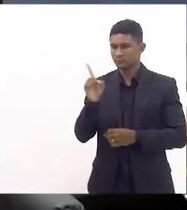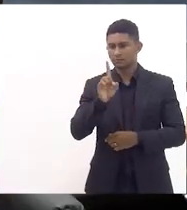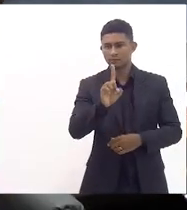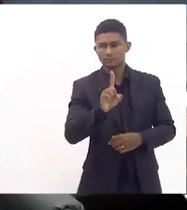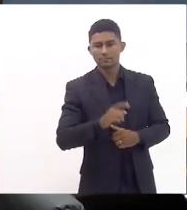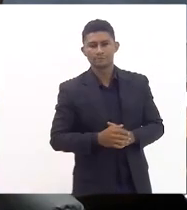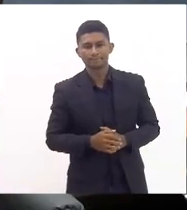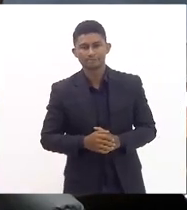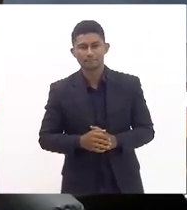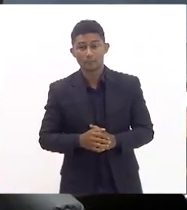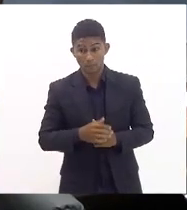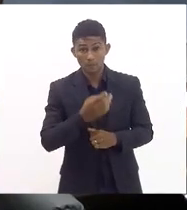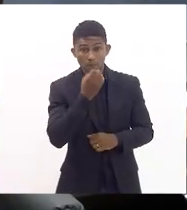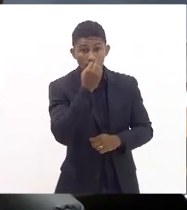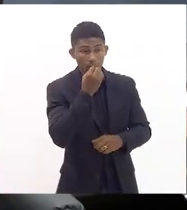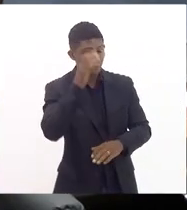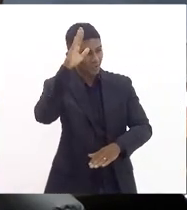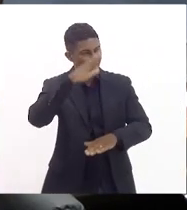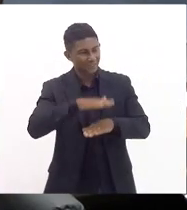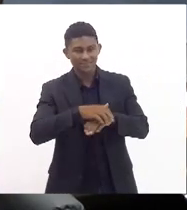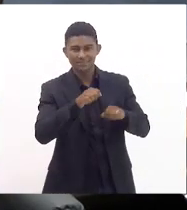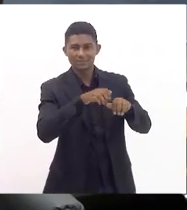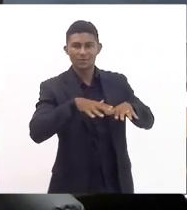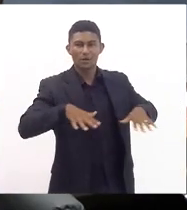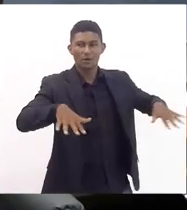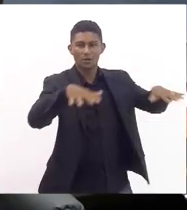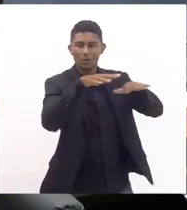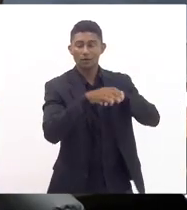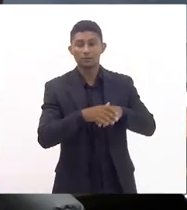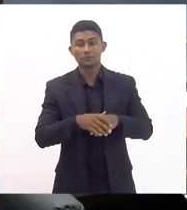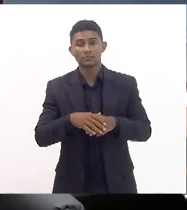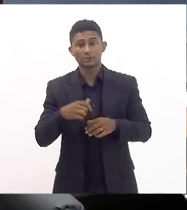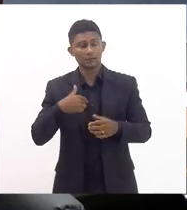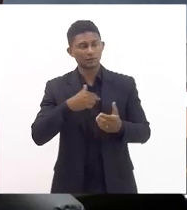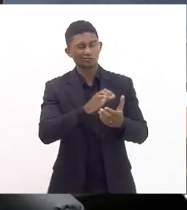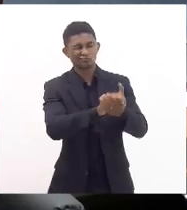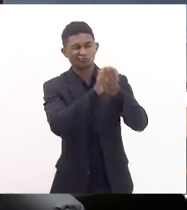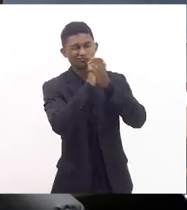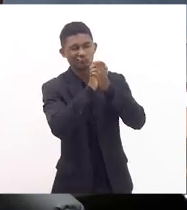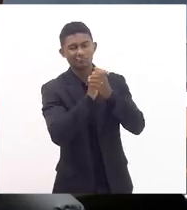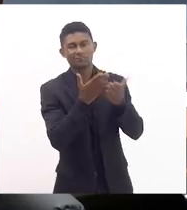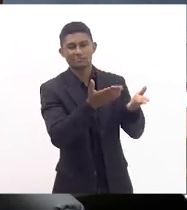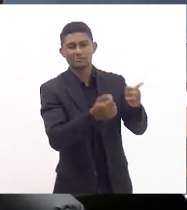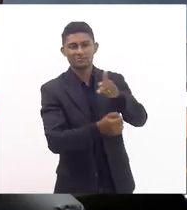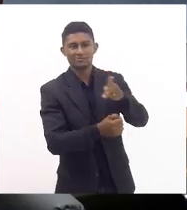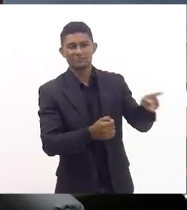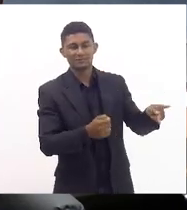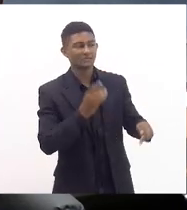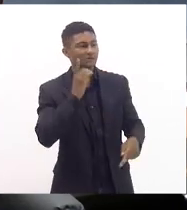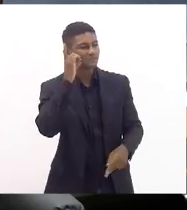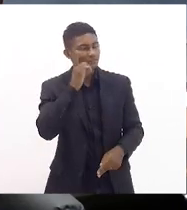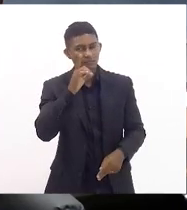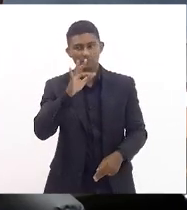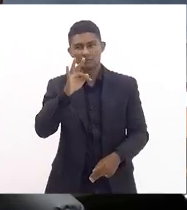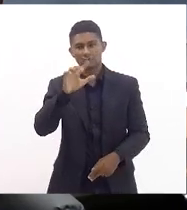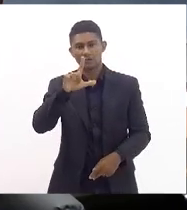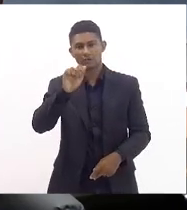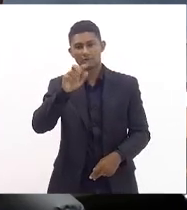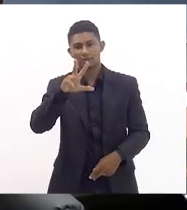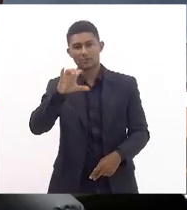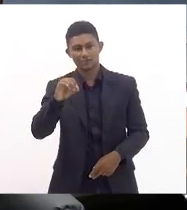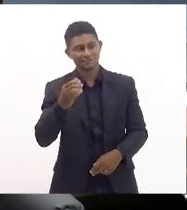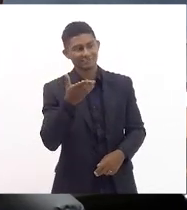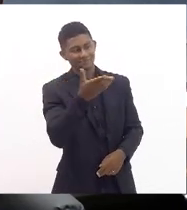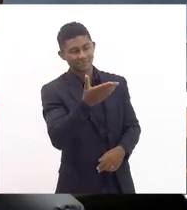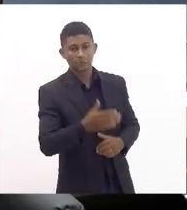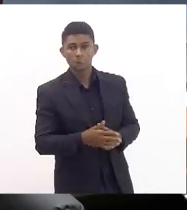Boa tarde a todas e todos. Eu quero cumprimentar o nosso presidente em exercício, o deputado Flávio Serafini,